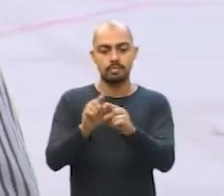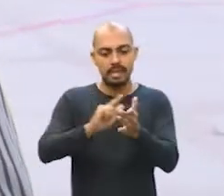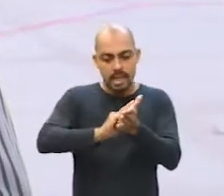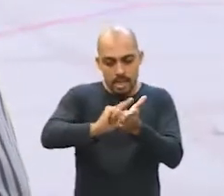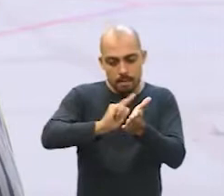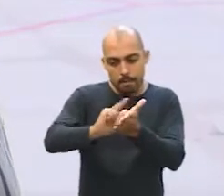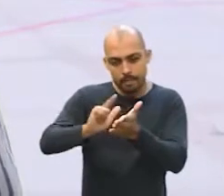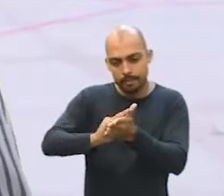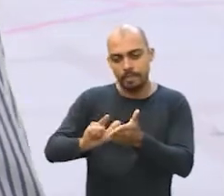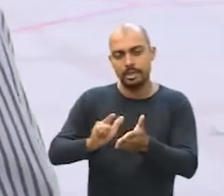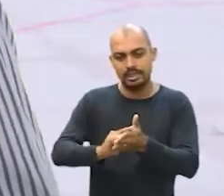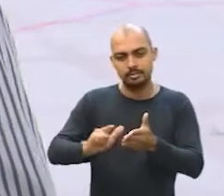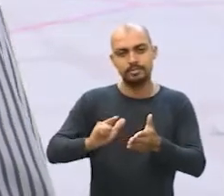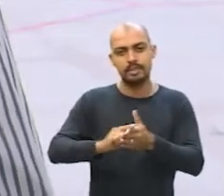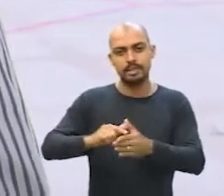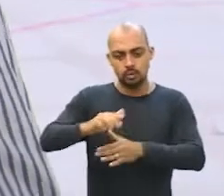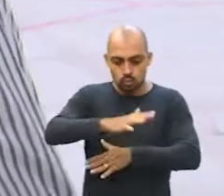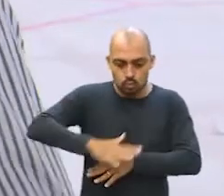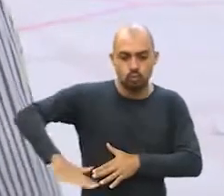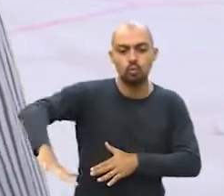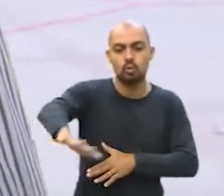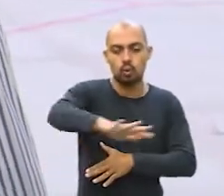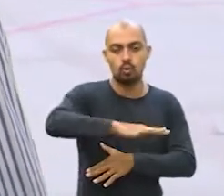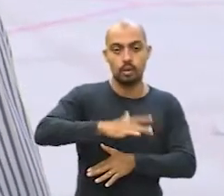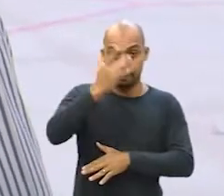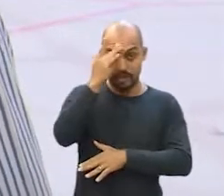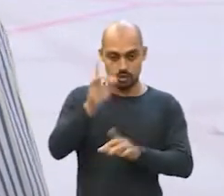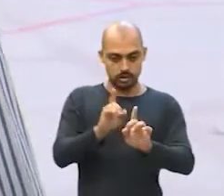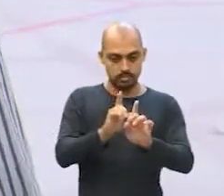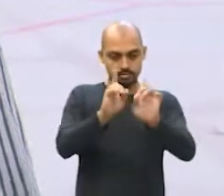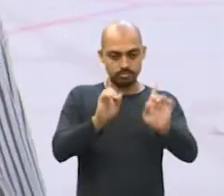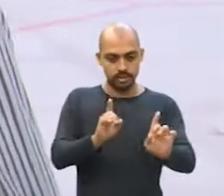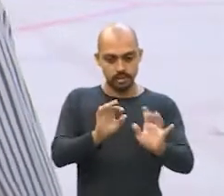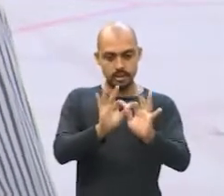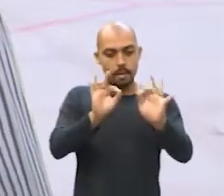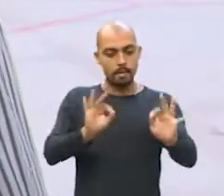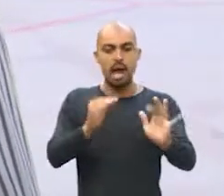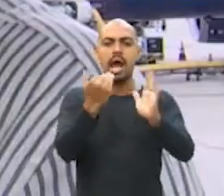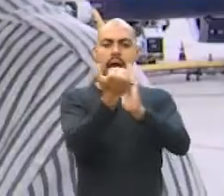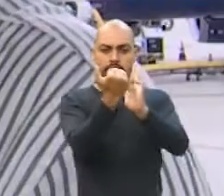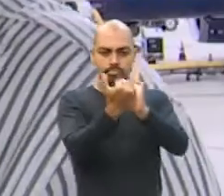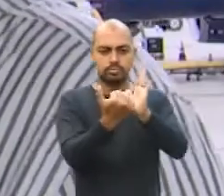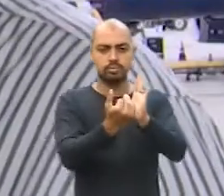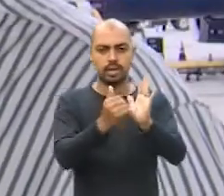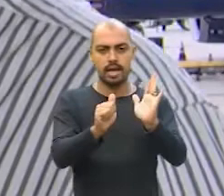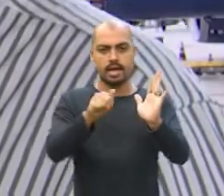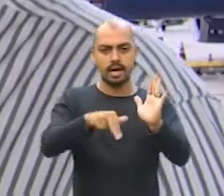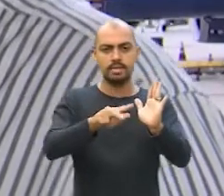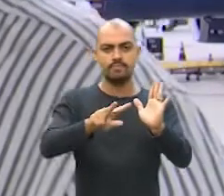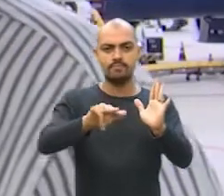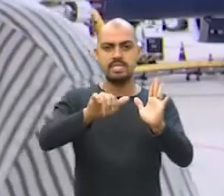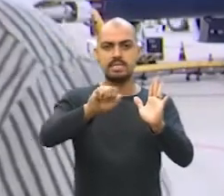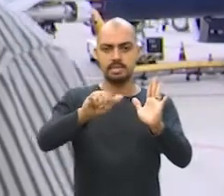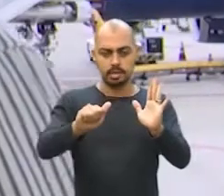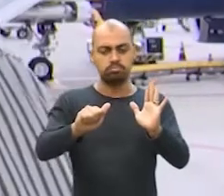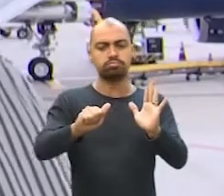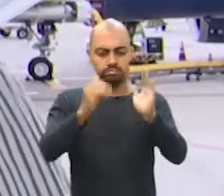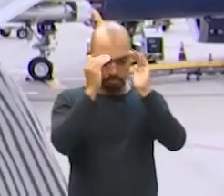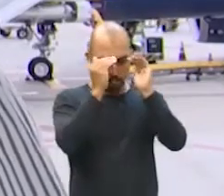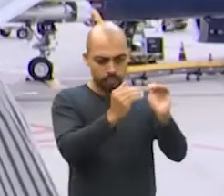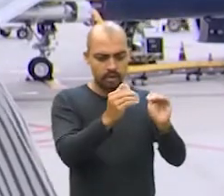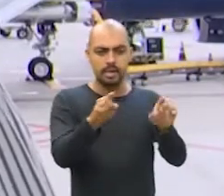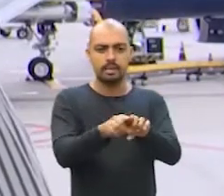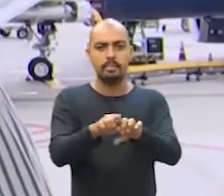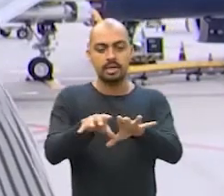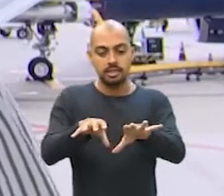ao coronavírus e de higienização e desinfecção das áreas do terminal, distanciamento social. Seguimos todas as regras da Anvisa, tá?